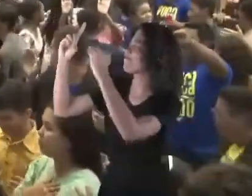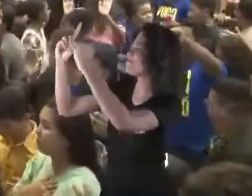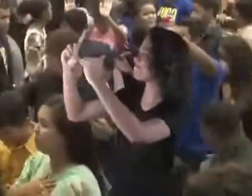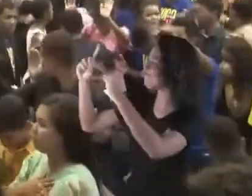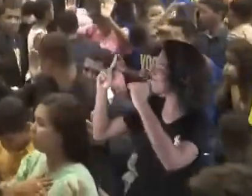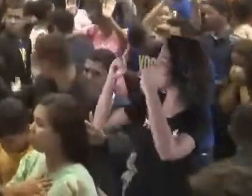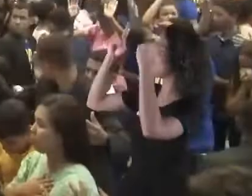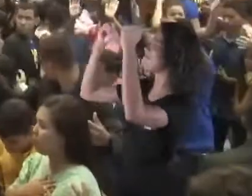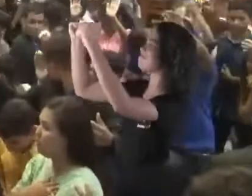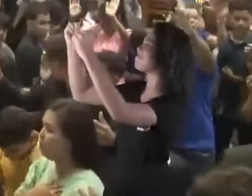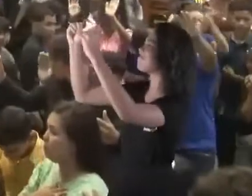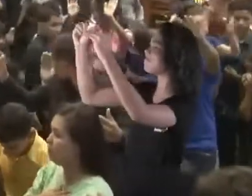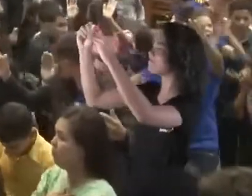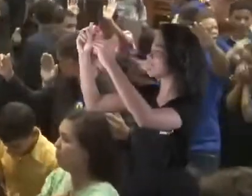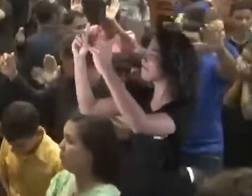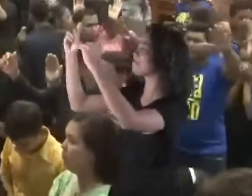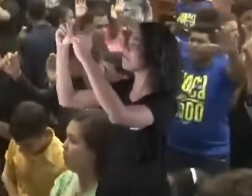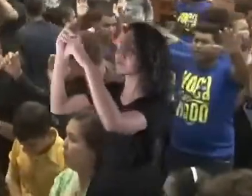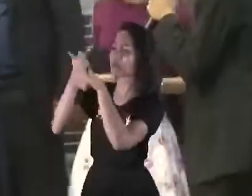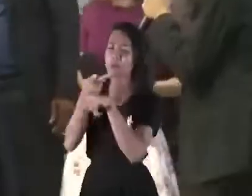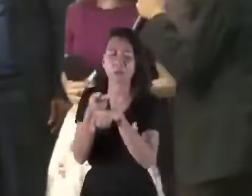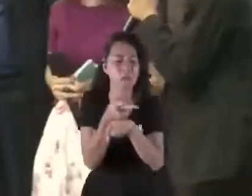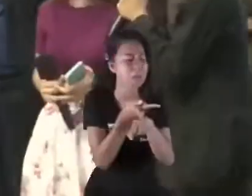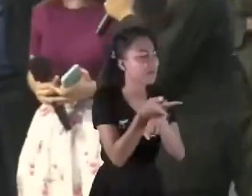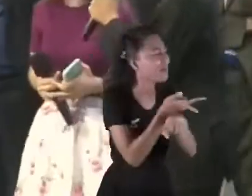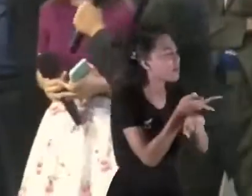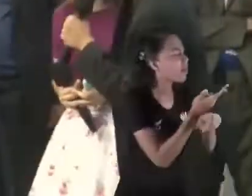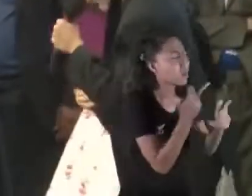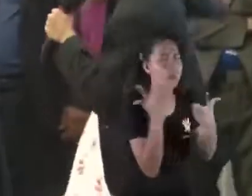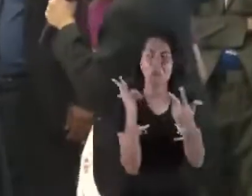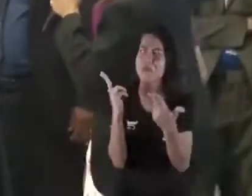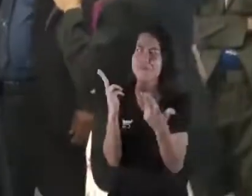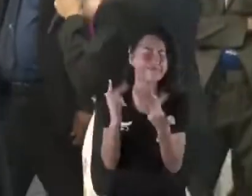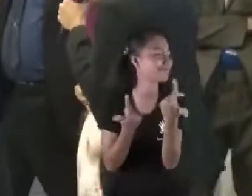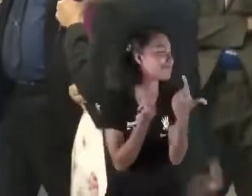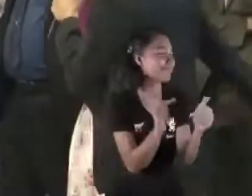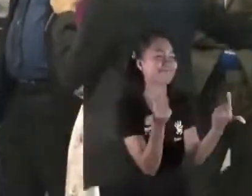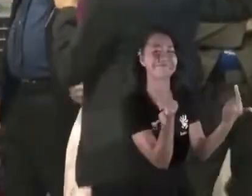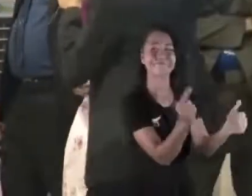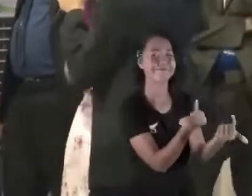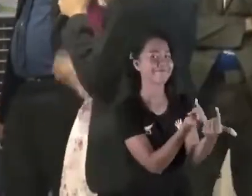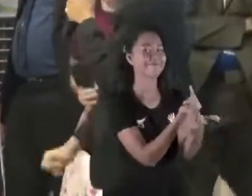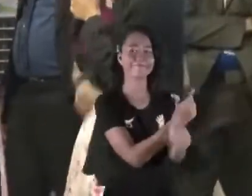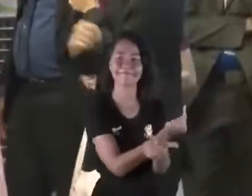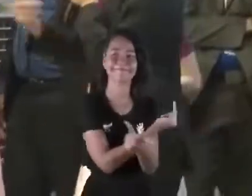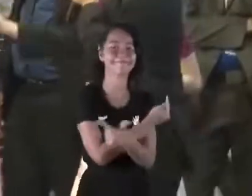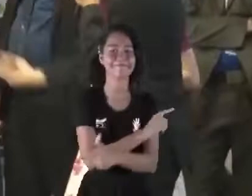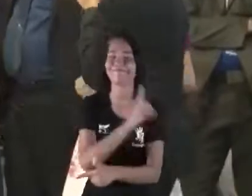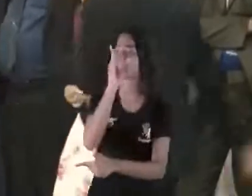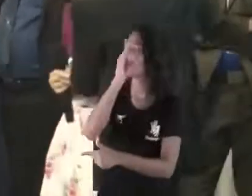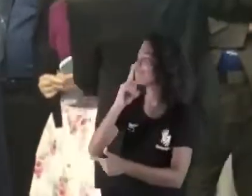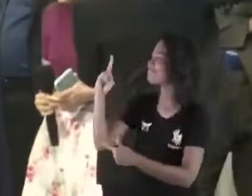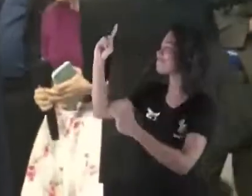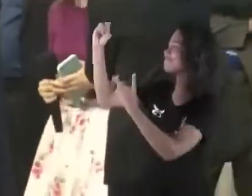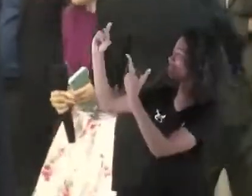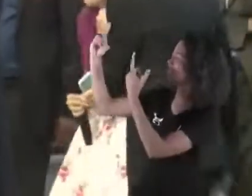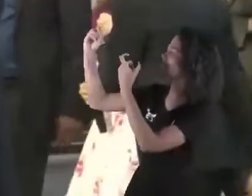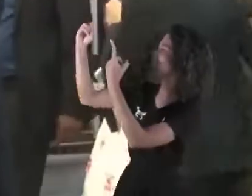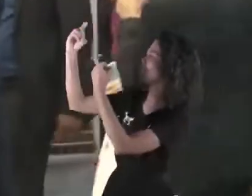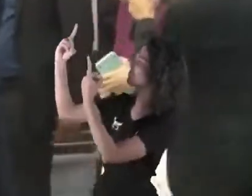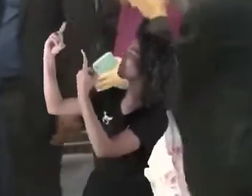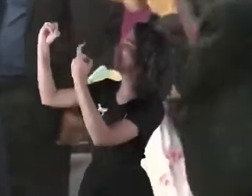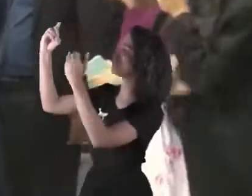aqui. E a 96 chegou. Jeová. Jesus está arrebatando. Deus chegou a 97